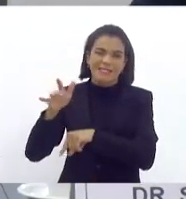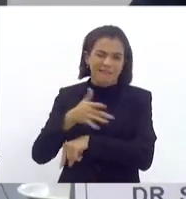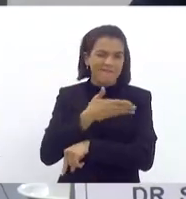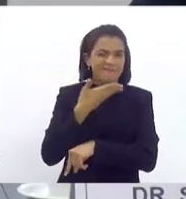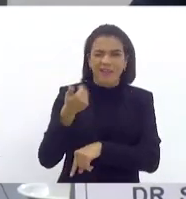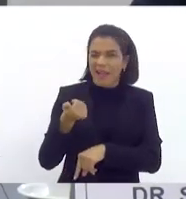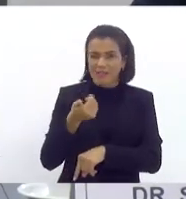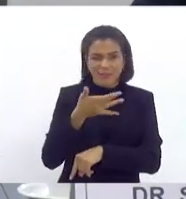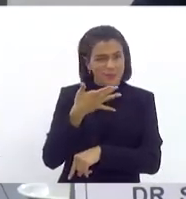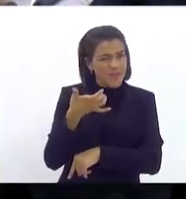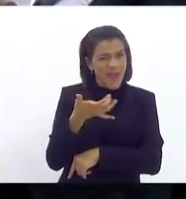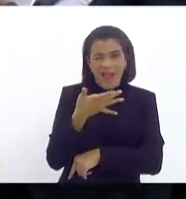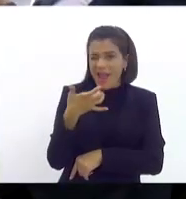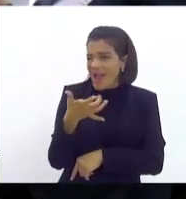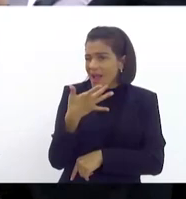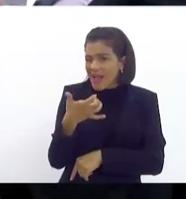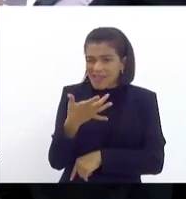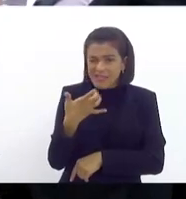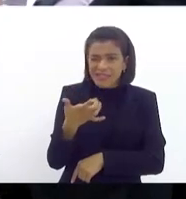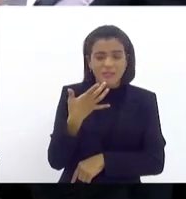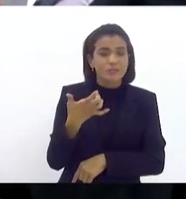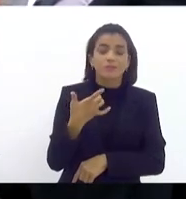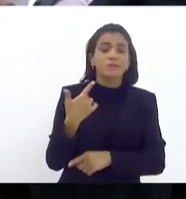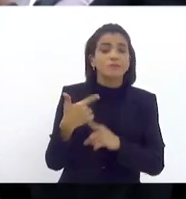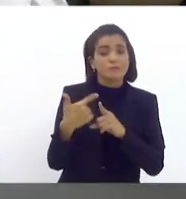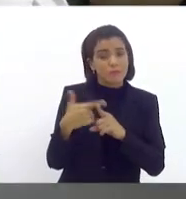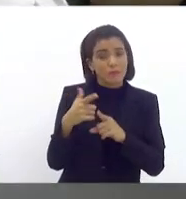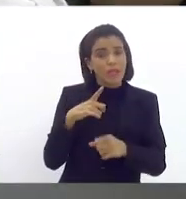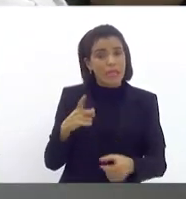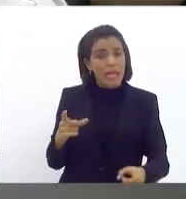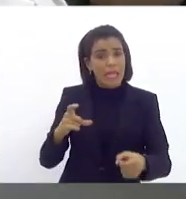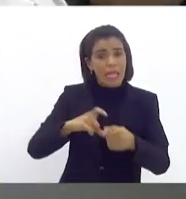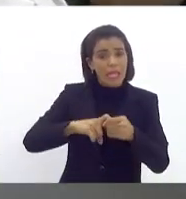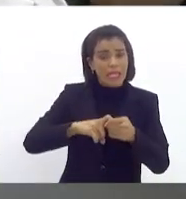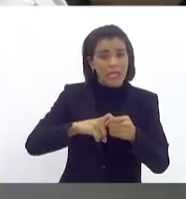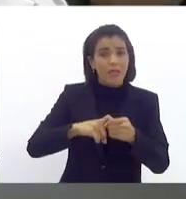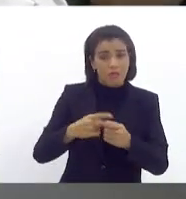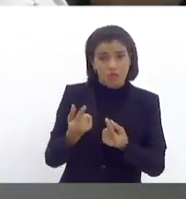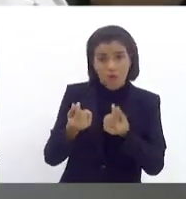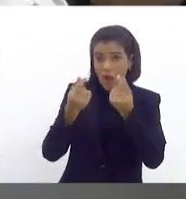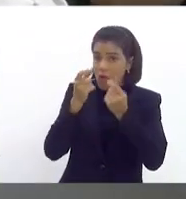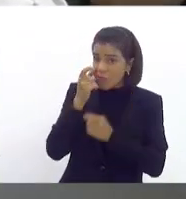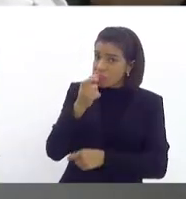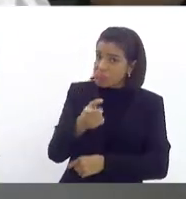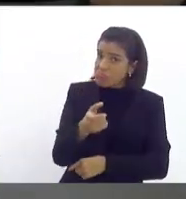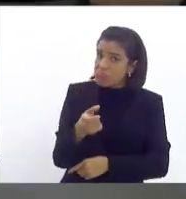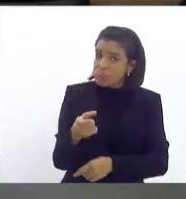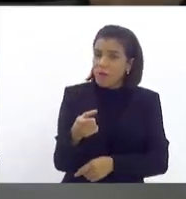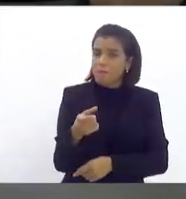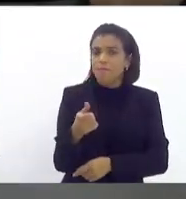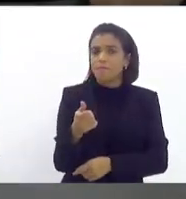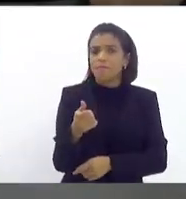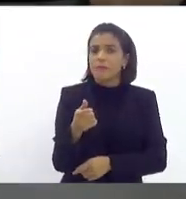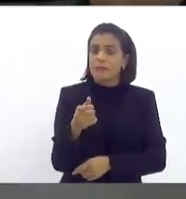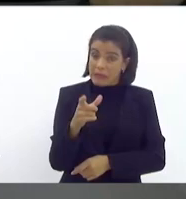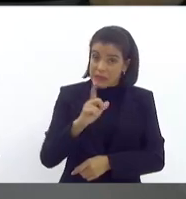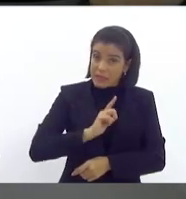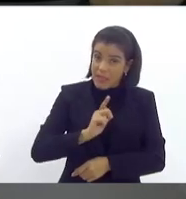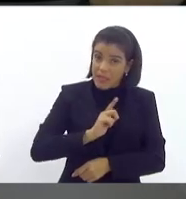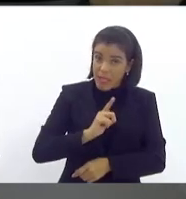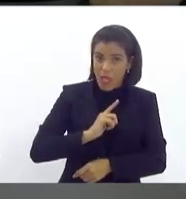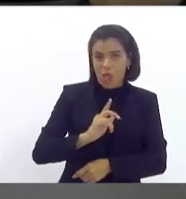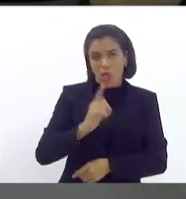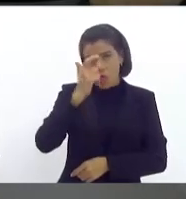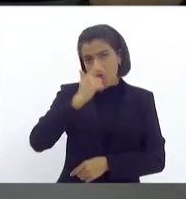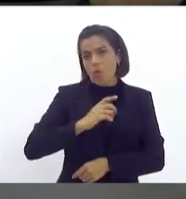fácil. Esse é mais fácil, inclusive tem cooperativas. E que deve ter um valor interessante. Tem. Para as cooperativas. Existem, que eu